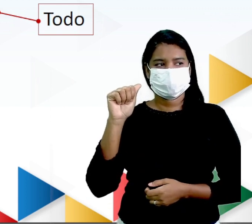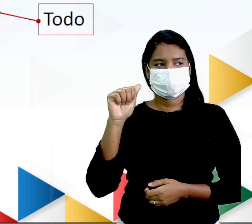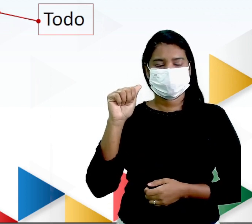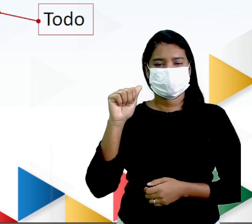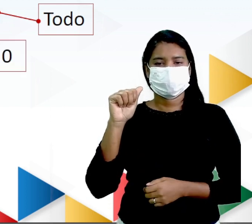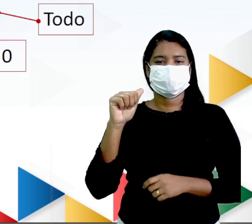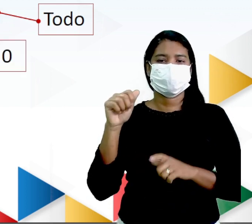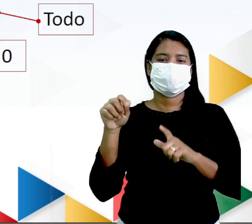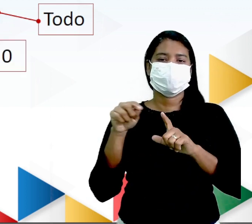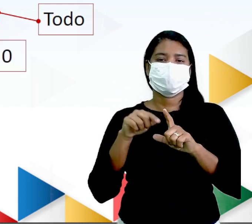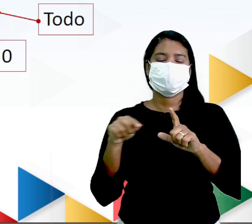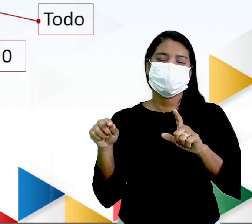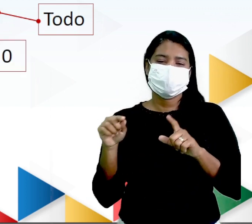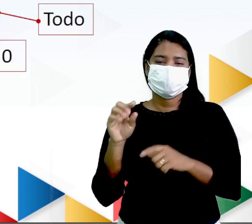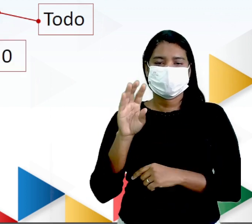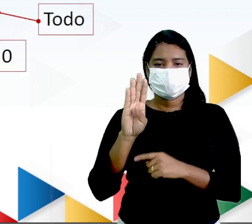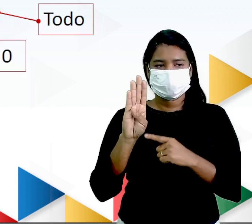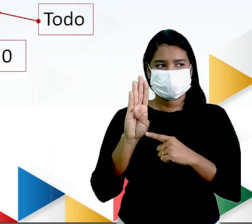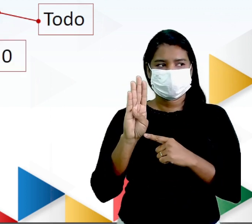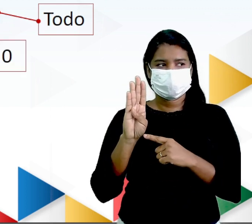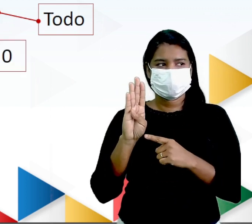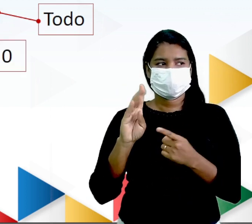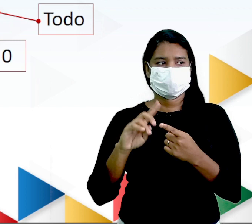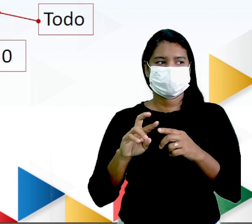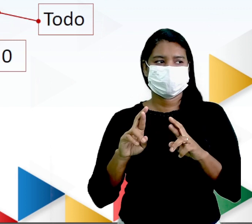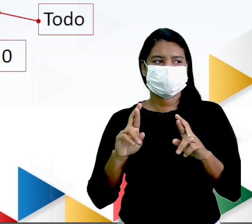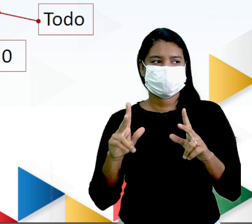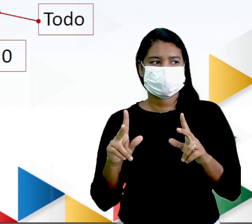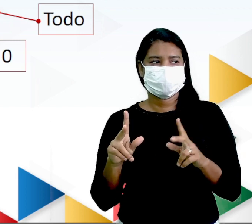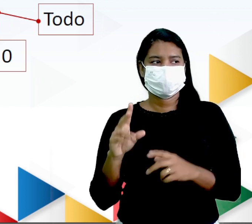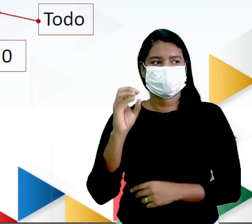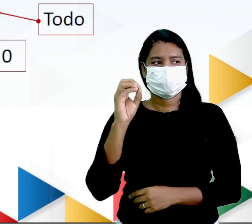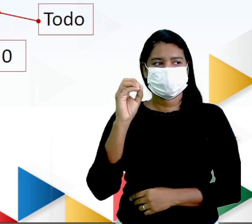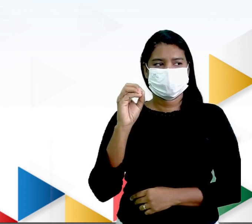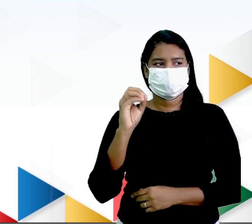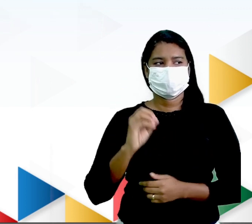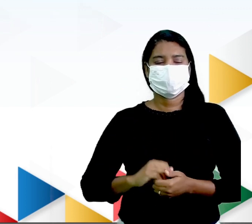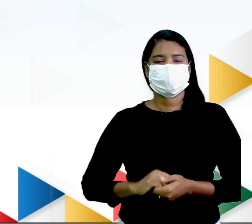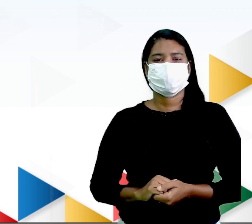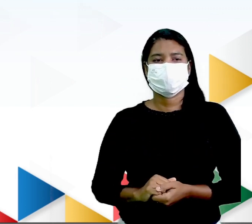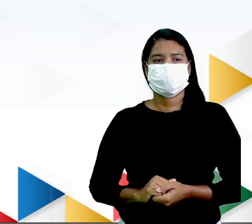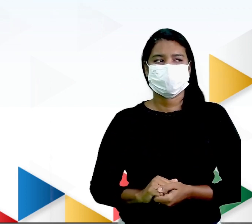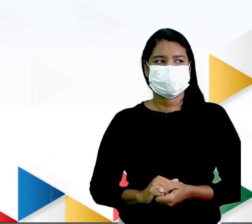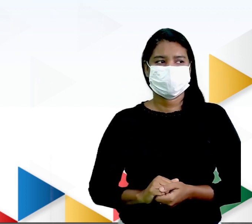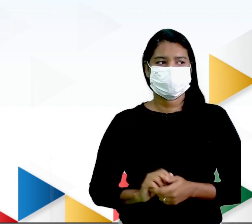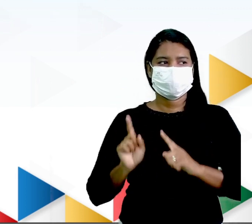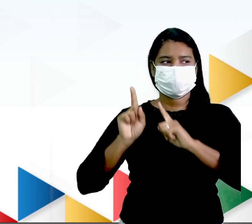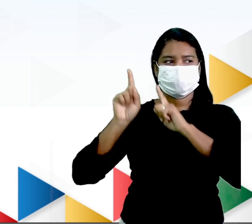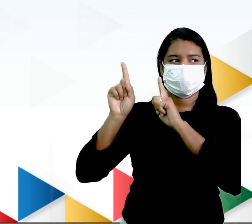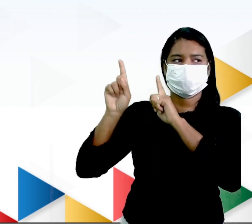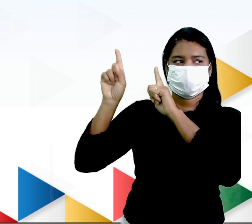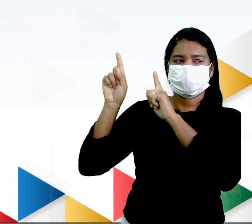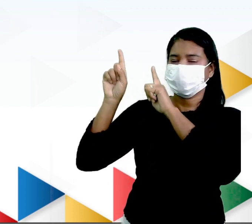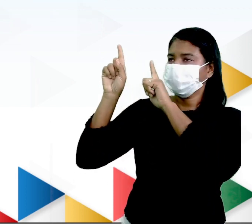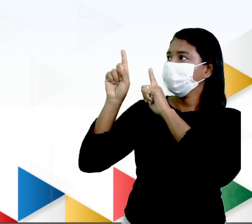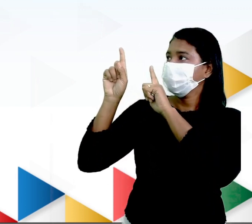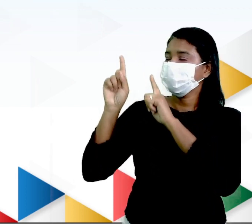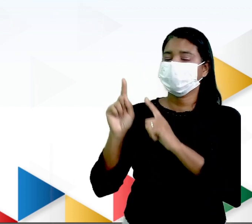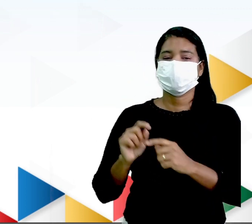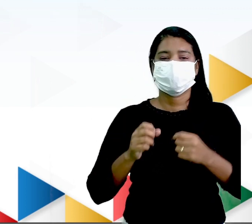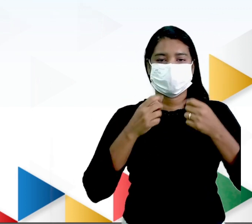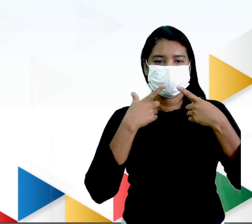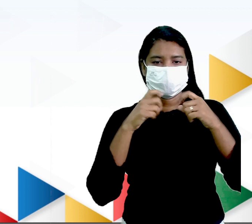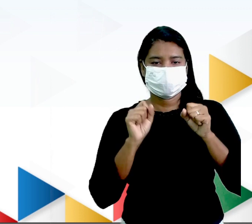B na parte de baixo, desde que o B tem que ser diferente de zero. Combinado? Então vem comigo, porque a gente vai falar agora da